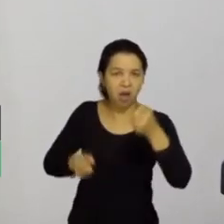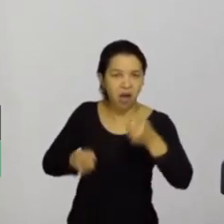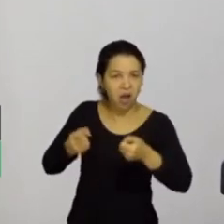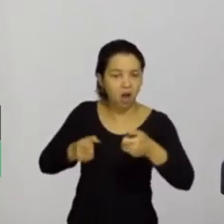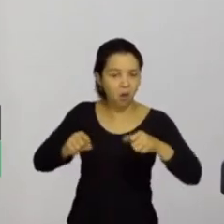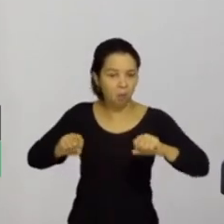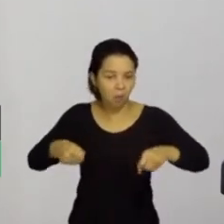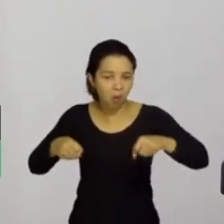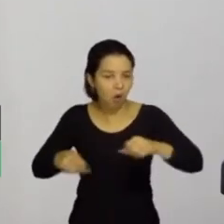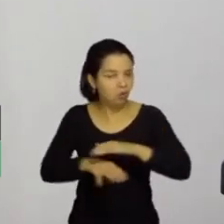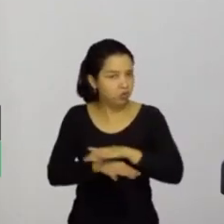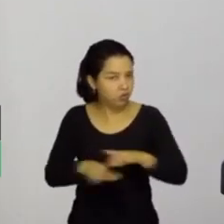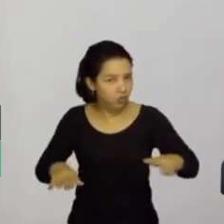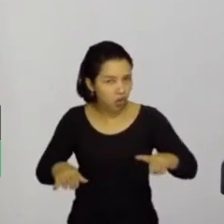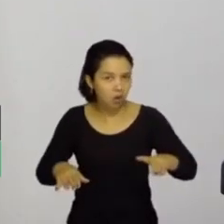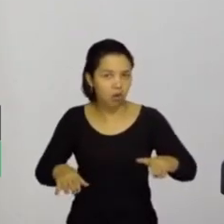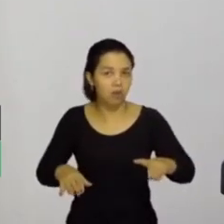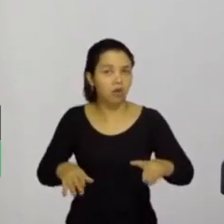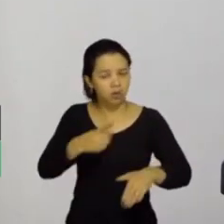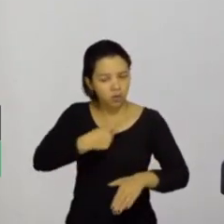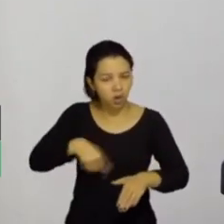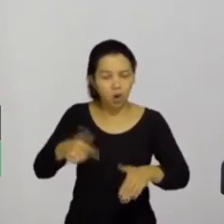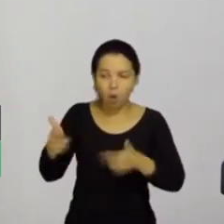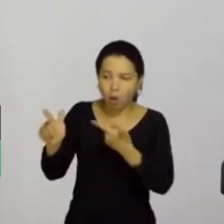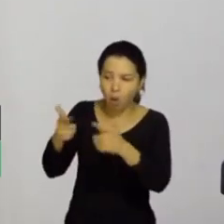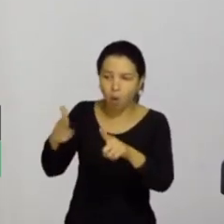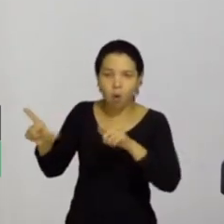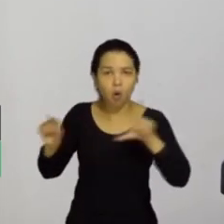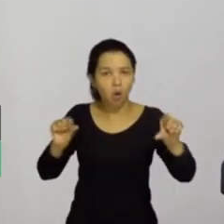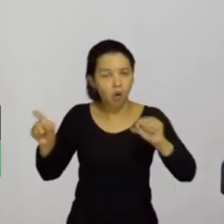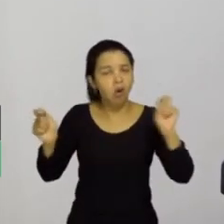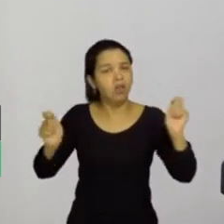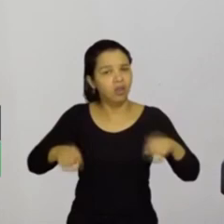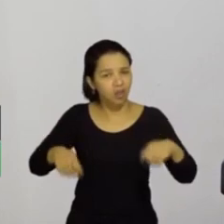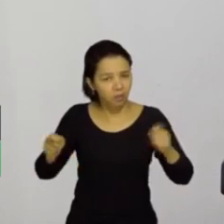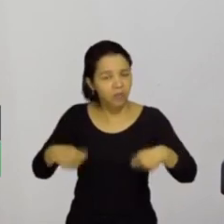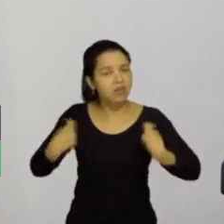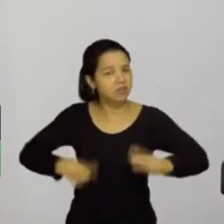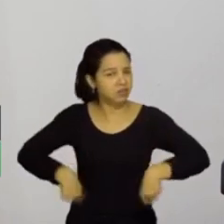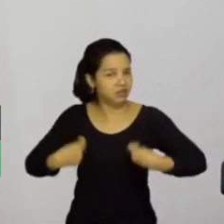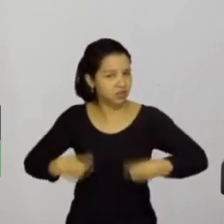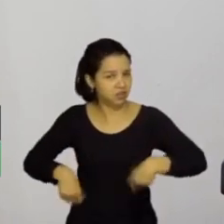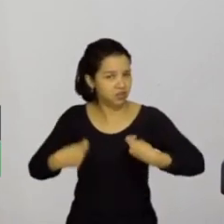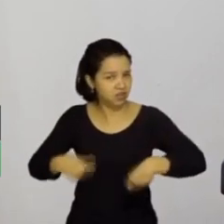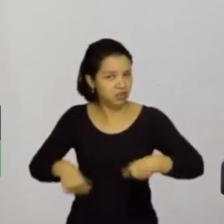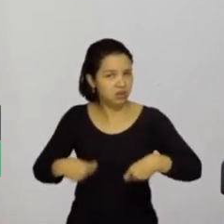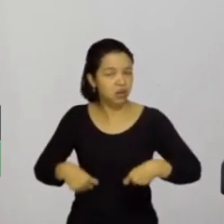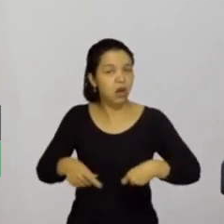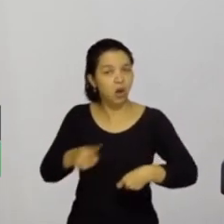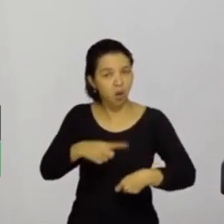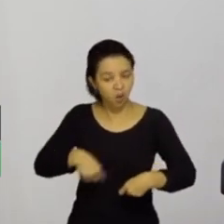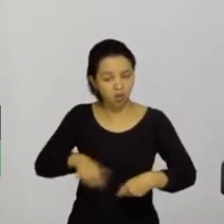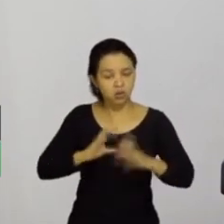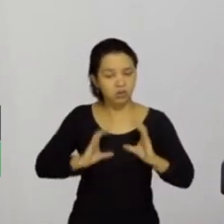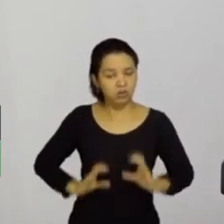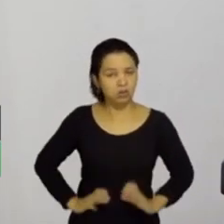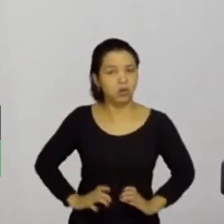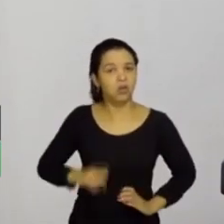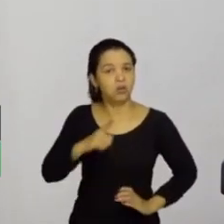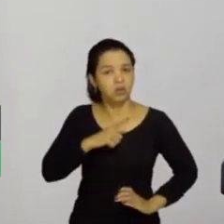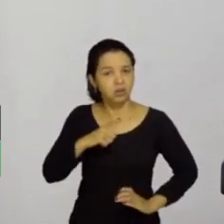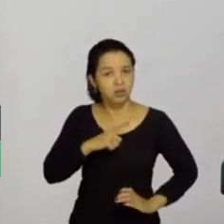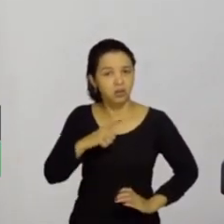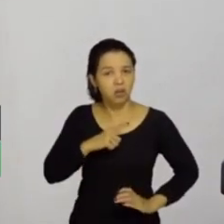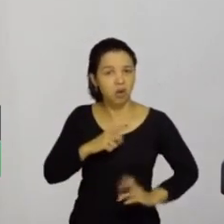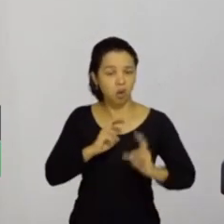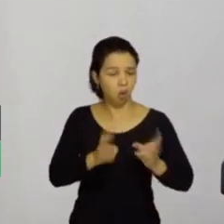motos. Nós temos que ter opções de mobilidade urbana. E a opção que nos é oferecida enquanto cidadãos são apenas